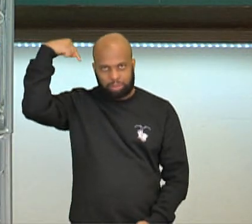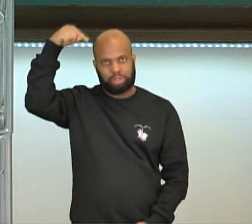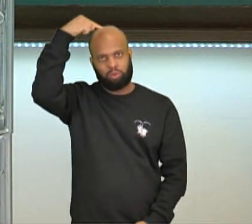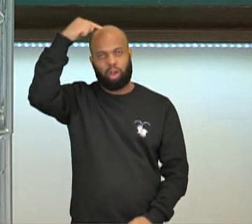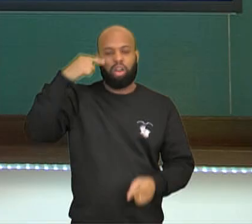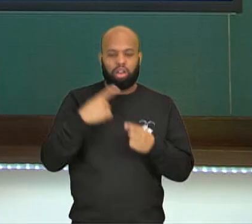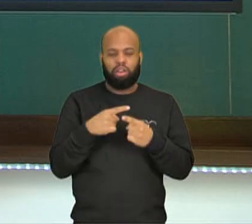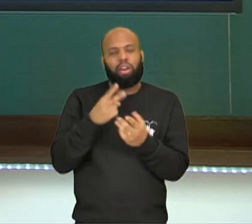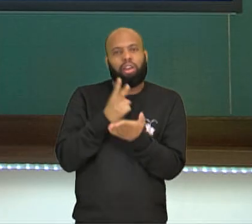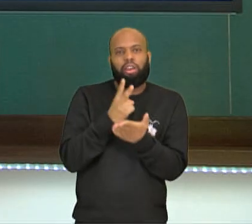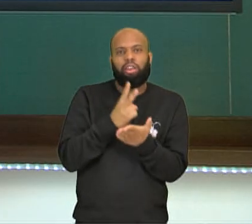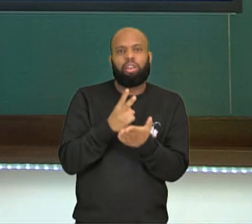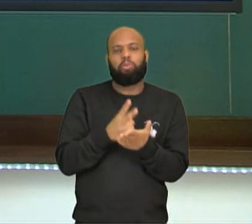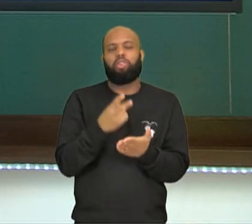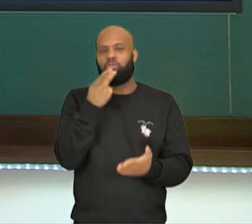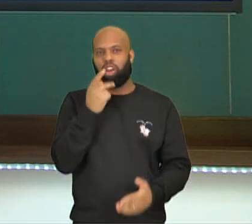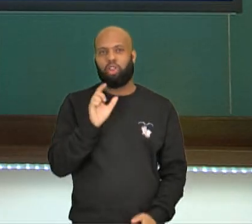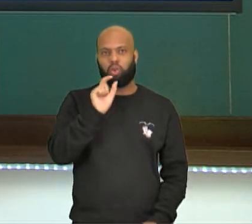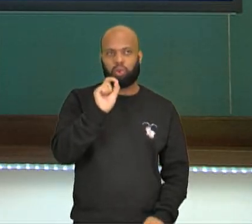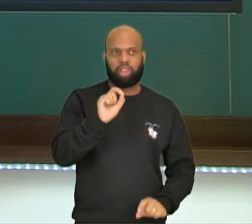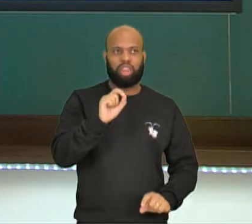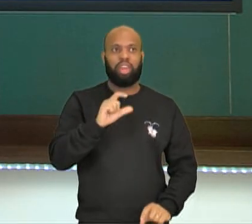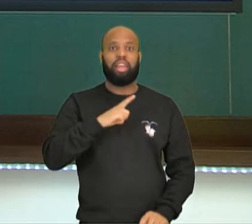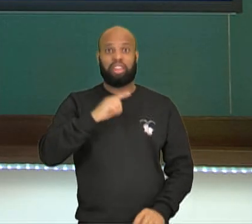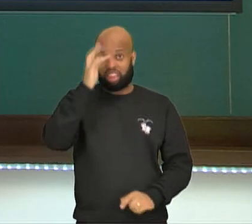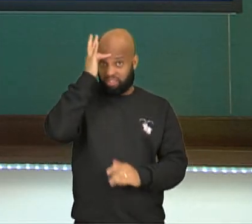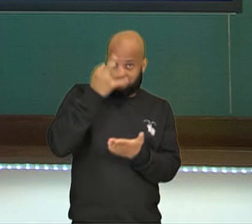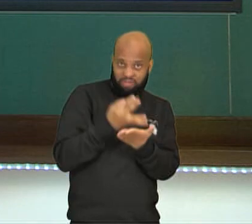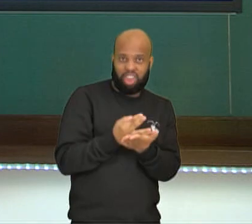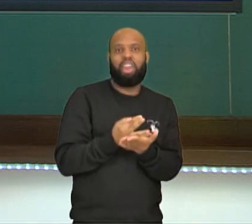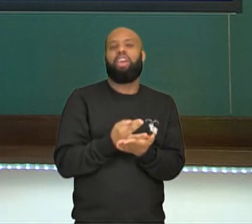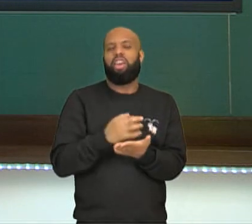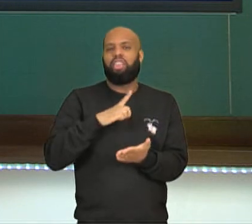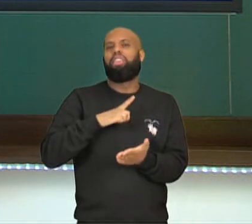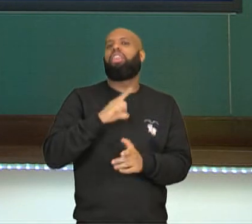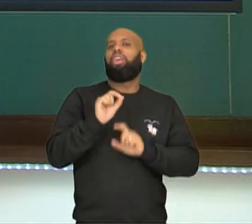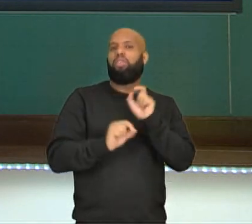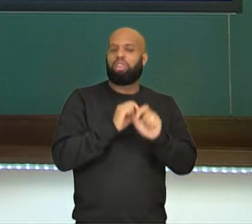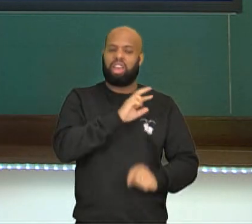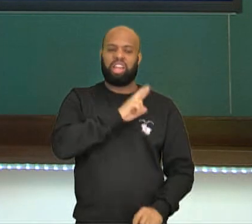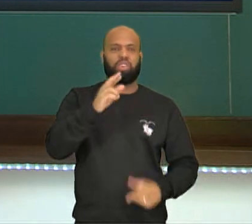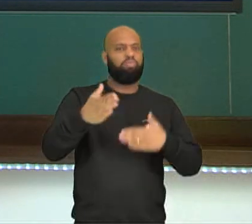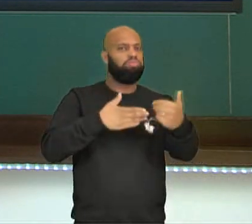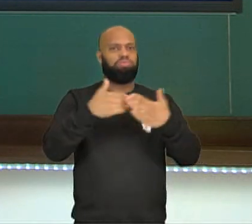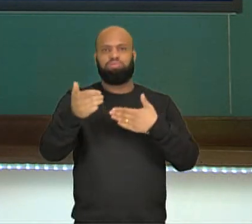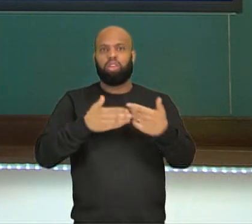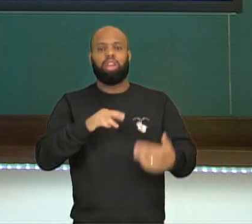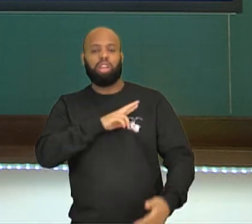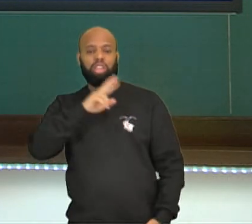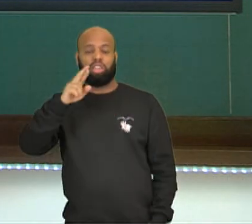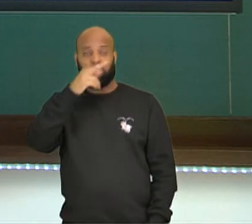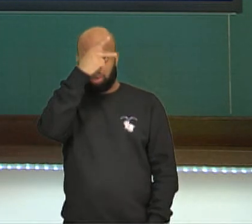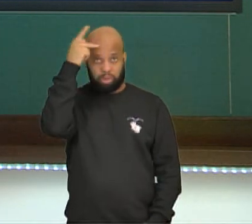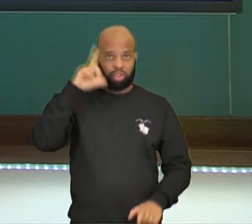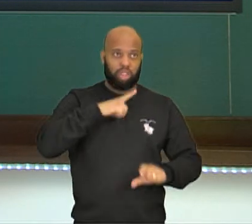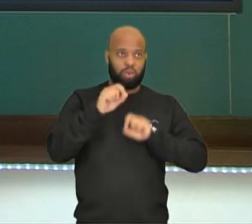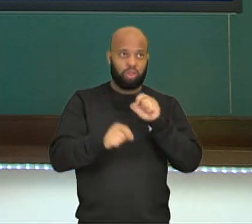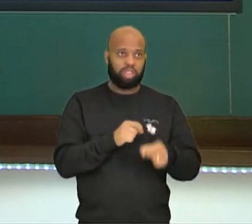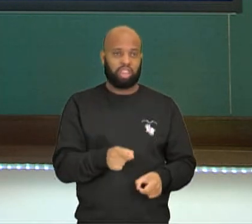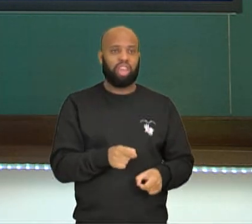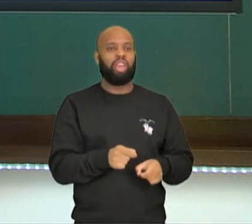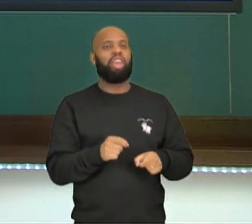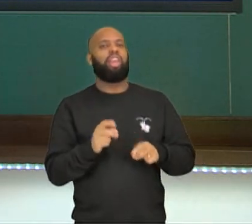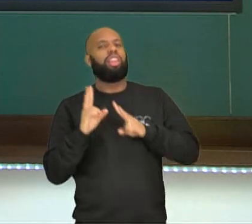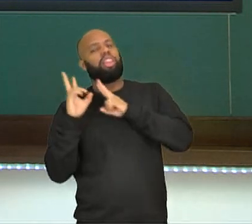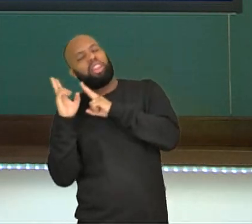sempre brinca. A ideia da pessoa que tem uma fé cristã, uma fé religiosa, não importa em qual religião, ela deita, dorme, sossegada, porque ela